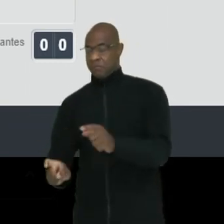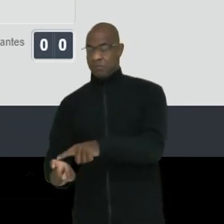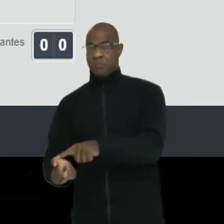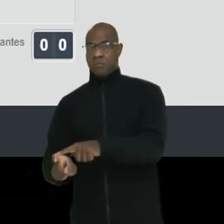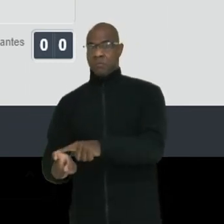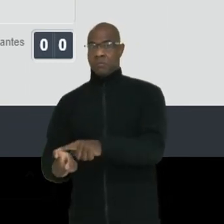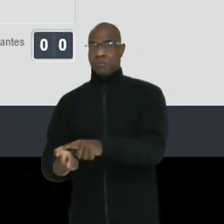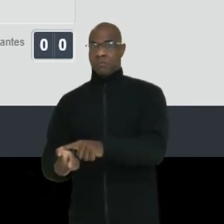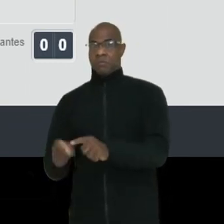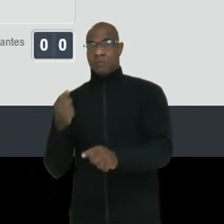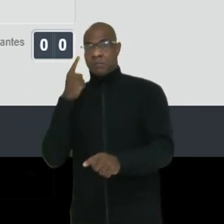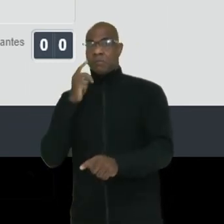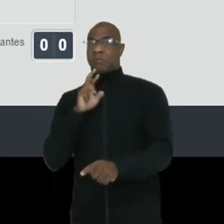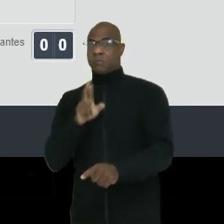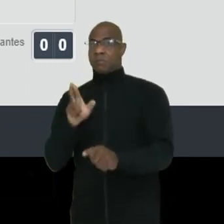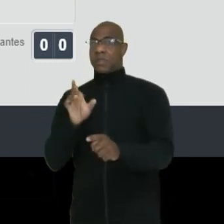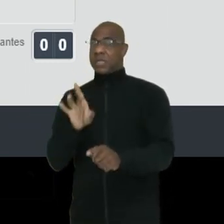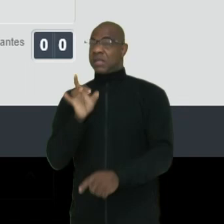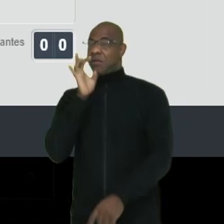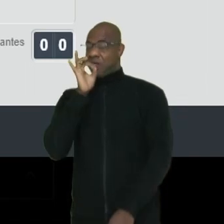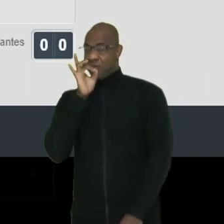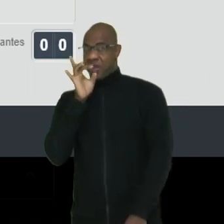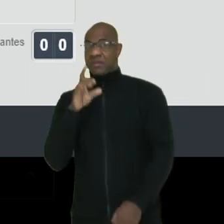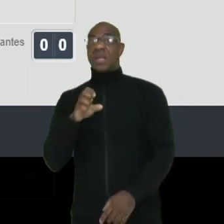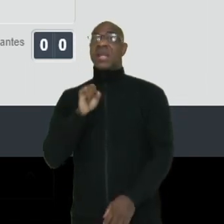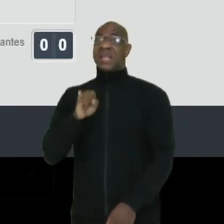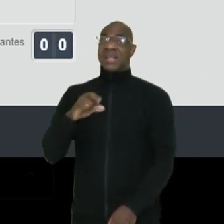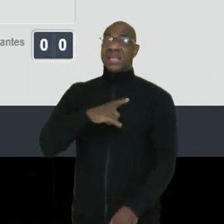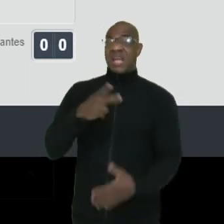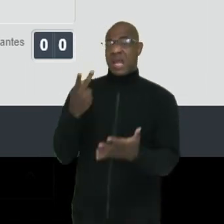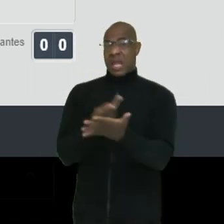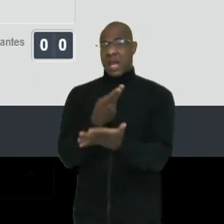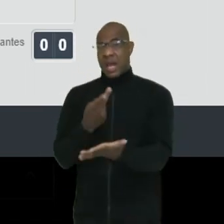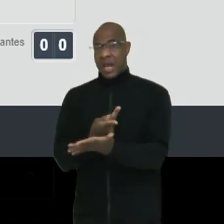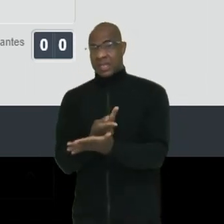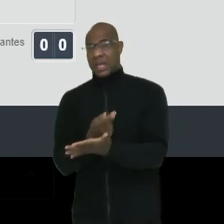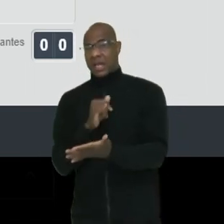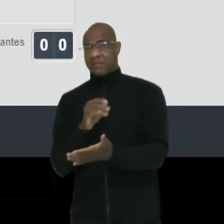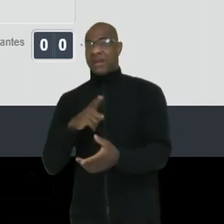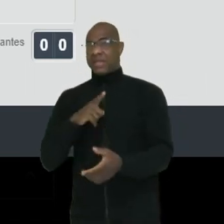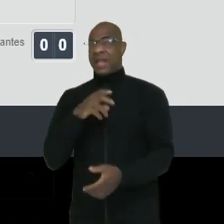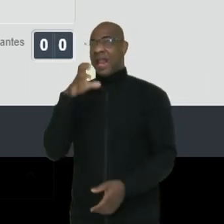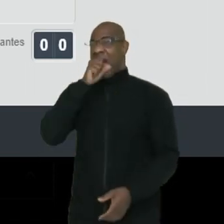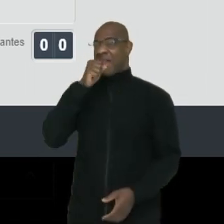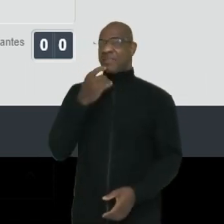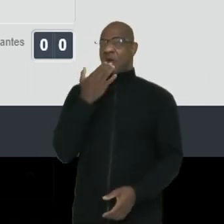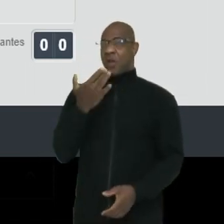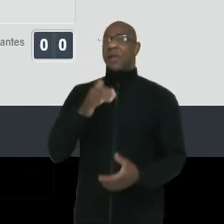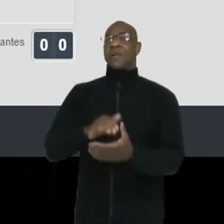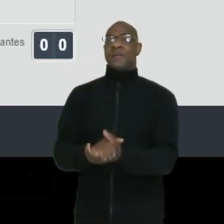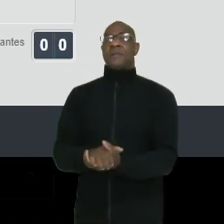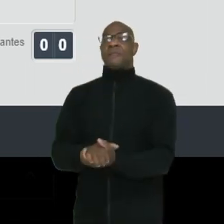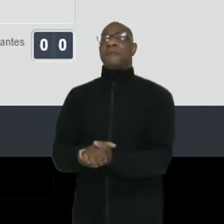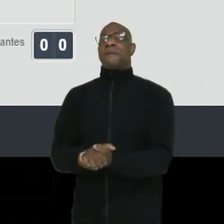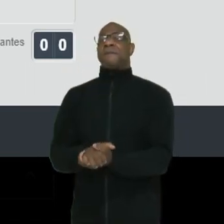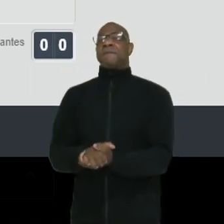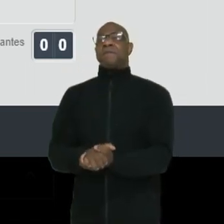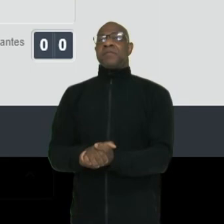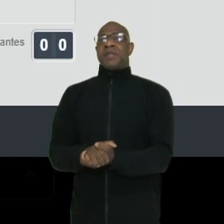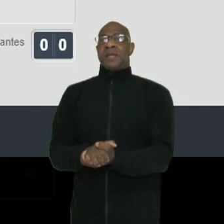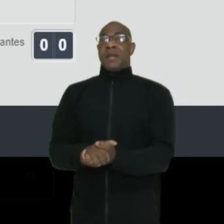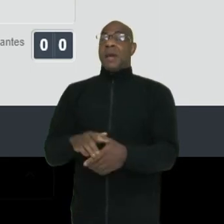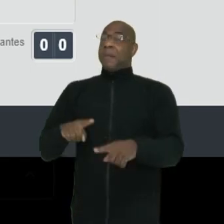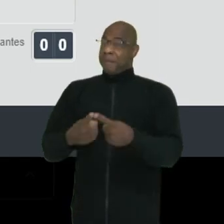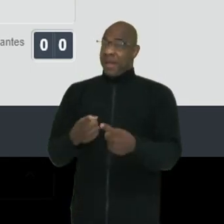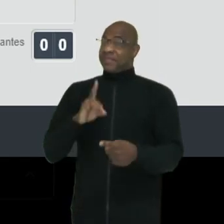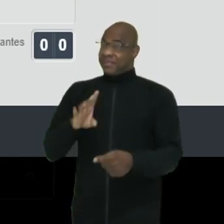a resposta. Se porventura você colocou alguma resposta errada, ela vai aparecer laranja. E aí